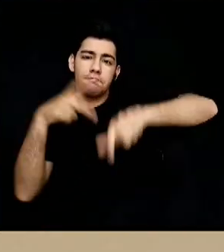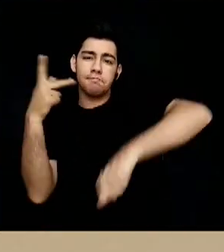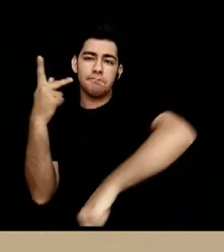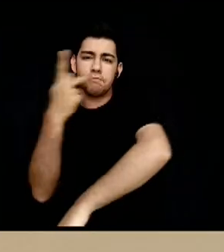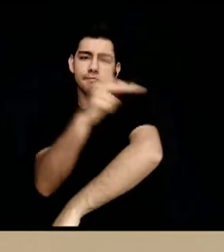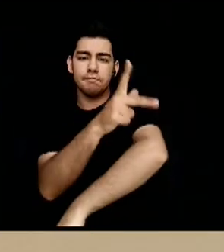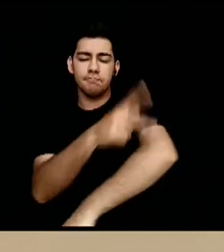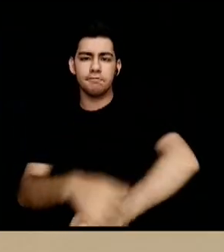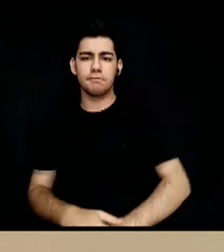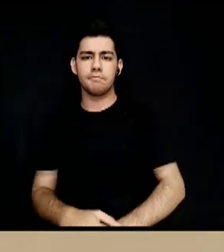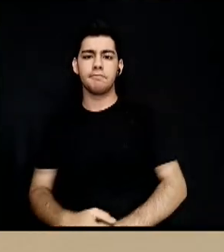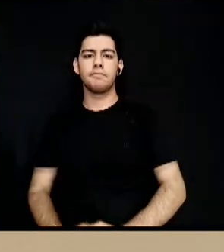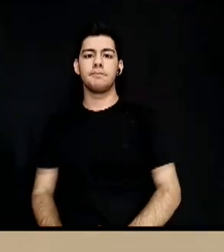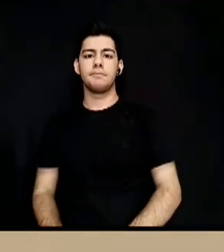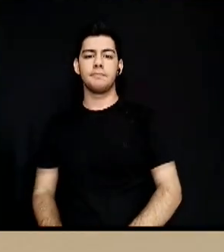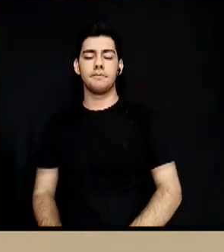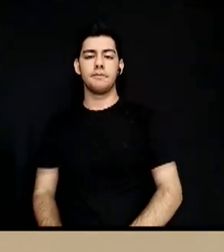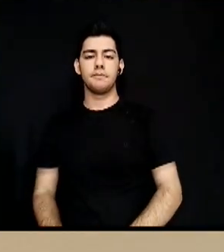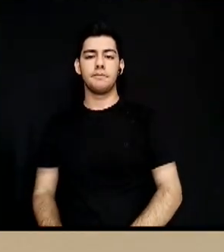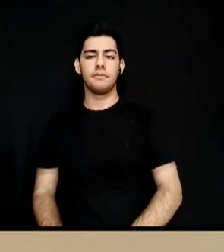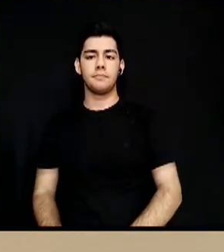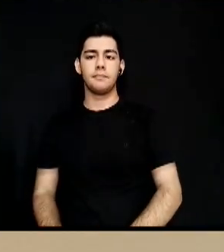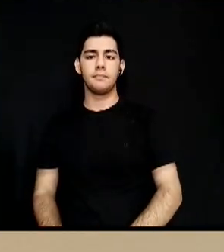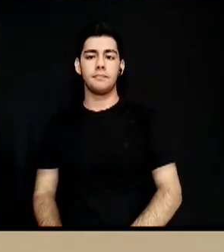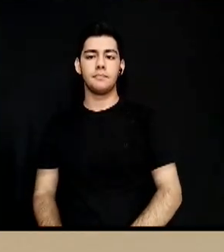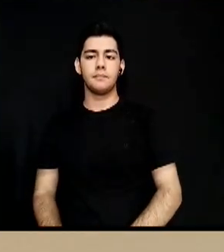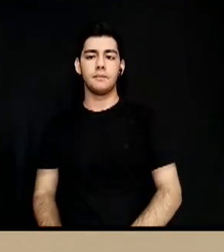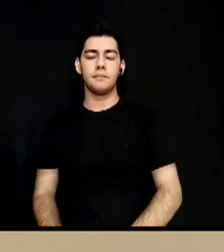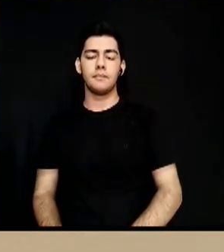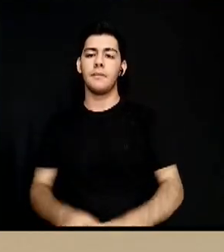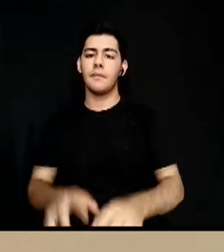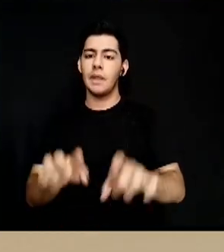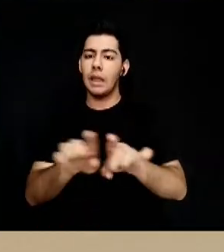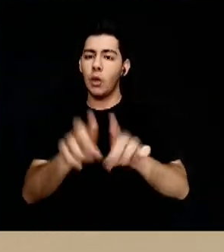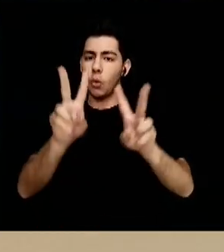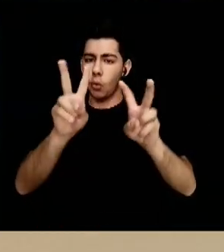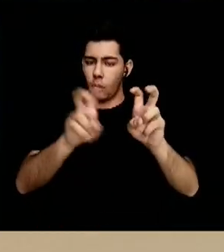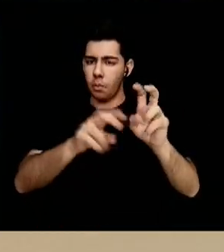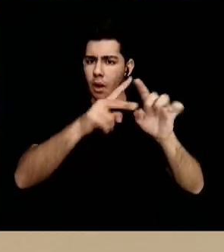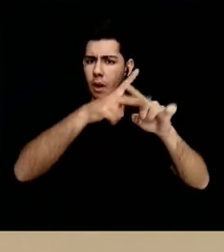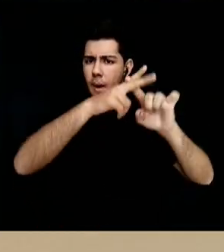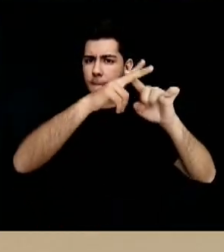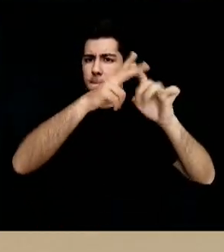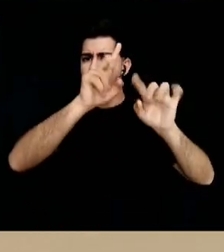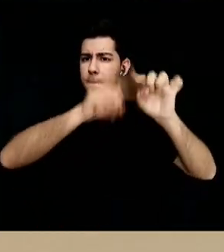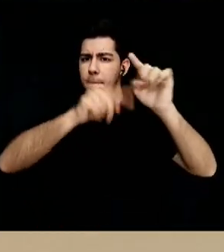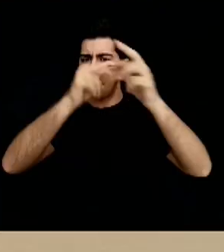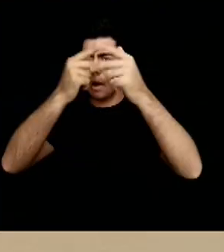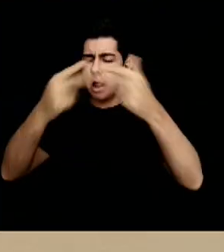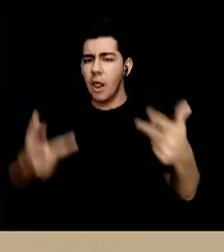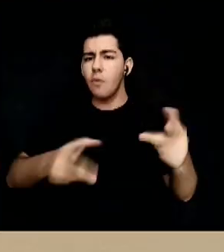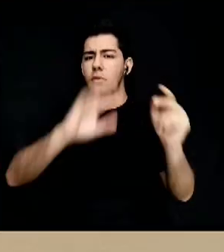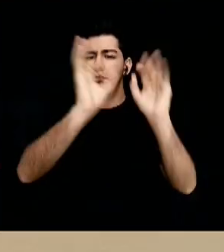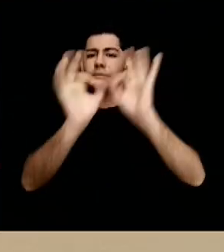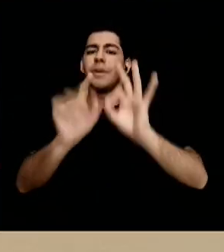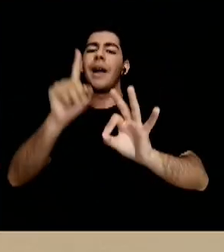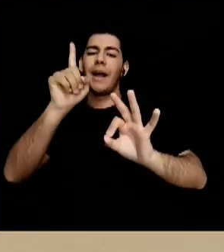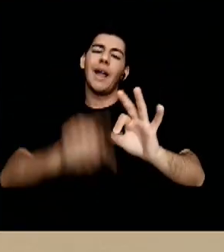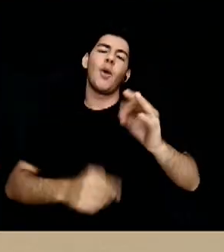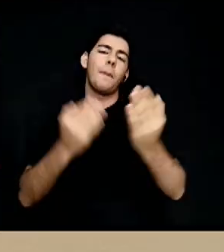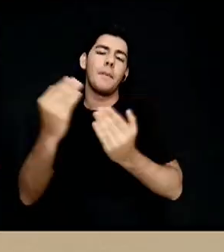como todo o artesanato, é um trabalho terapêutico, né? É isso